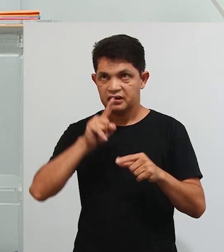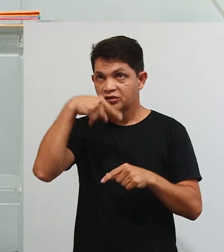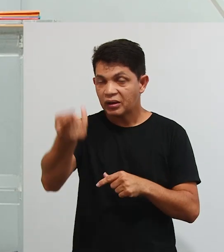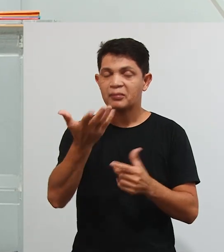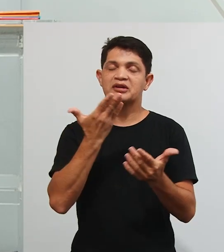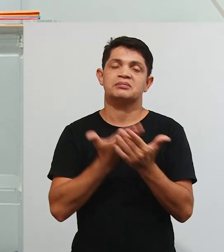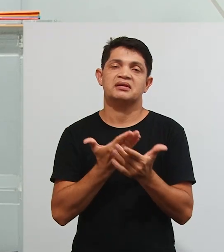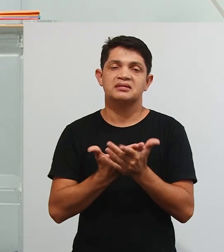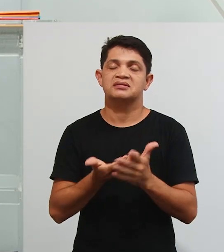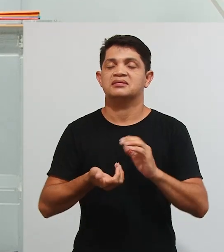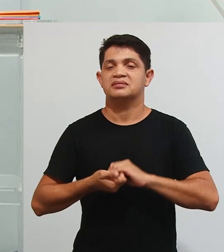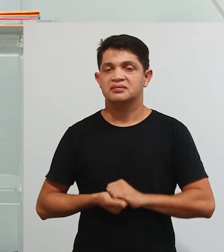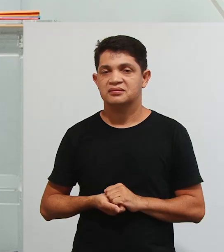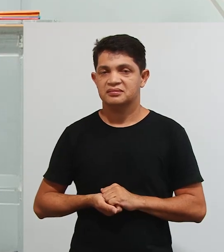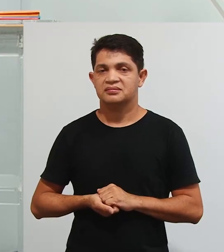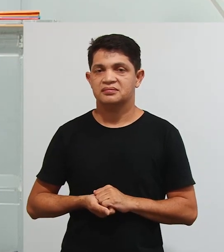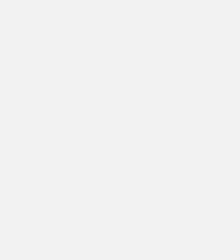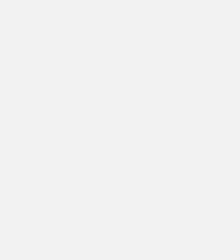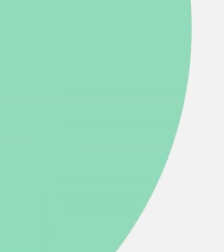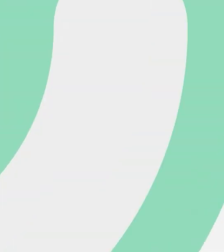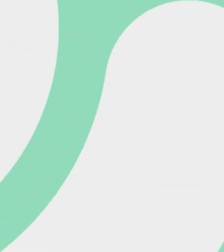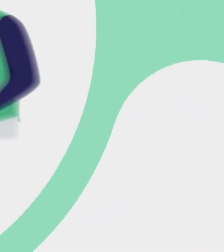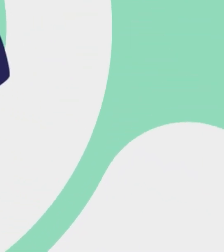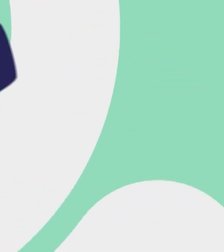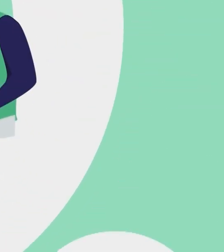a próxima, bonanças!